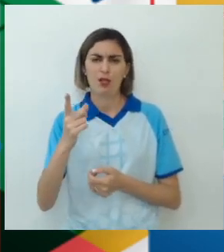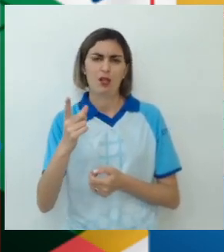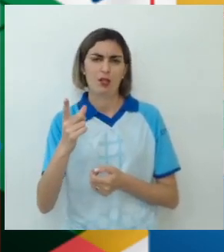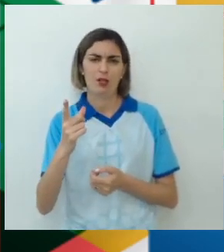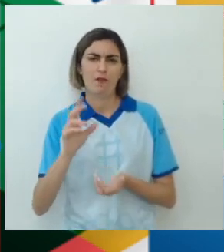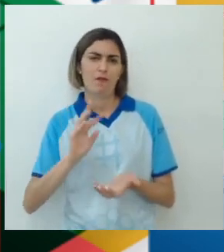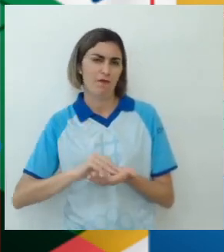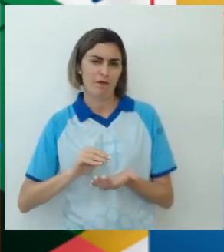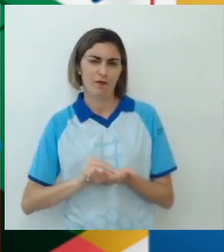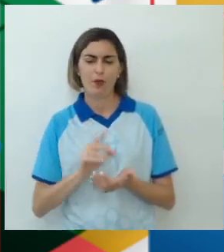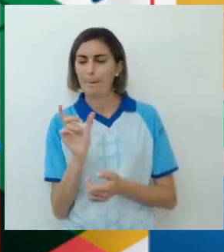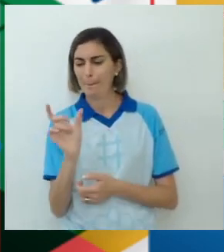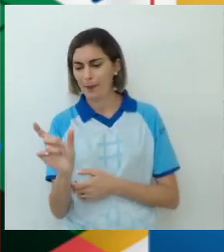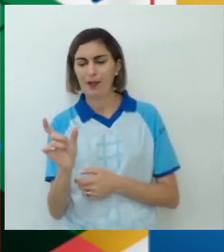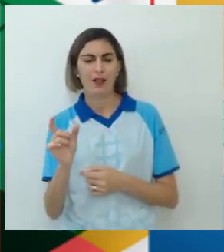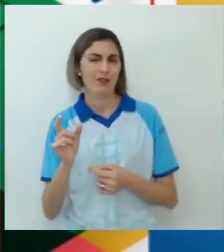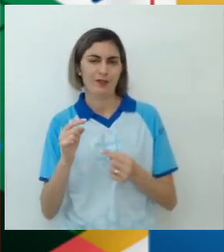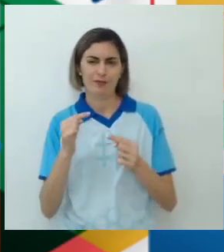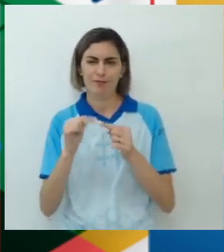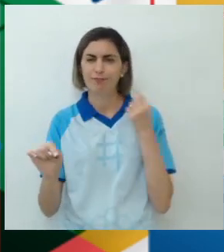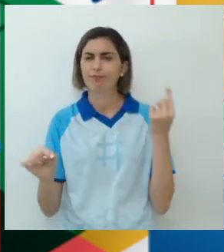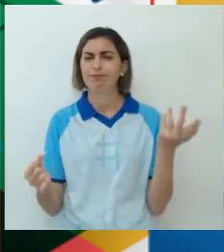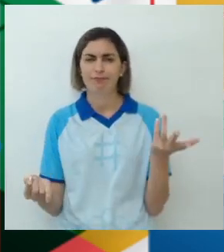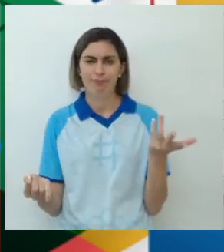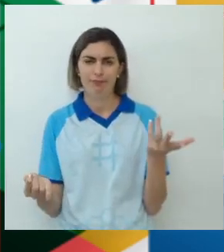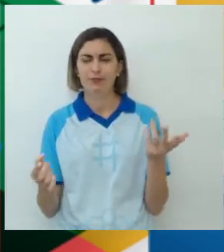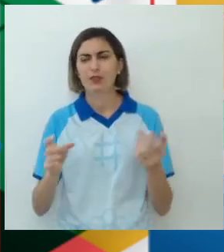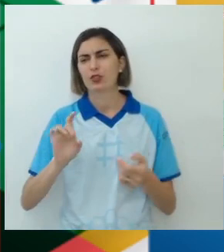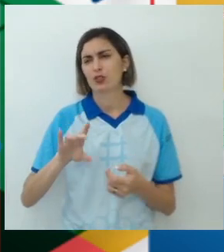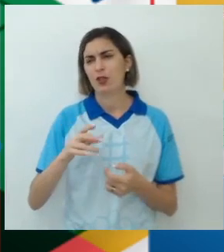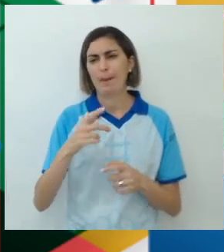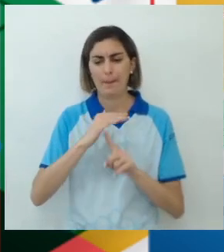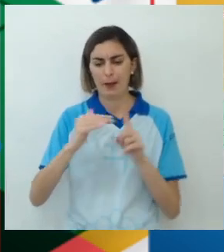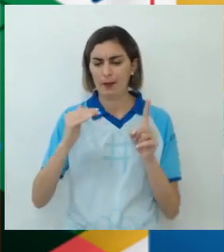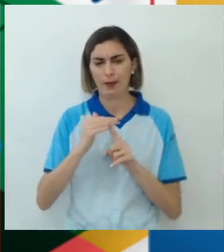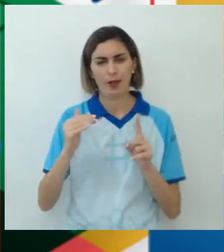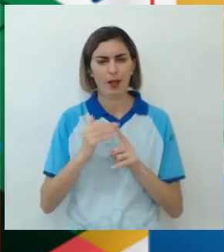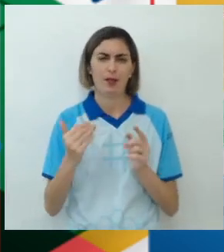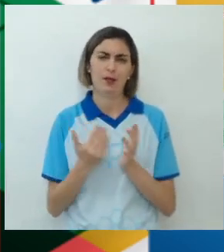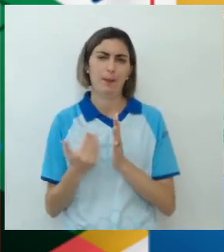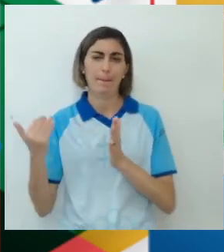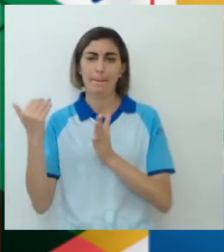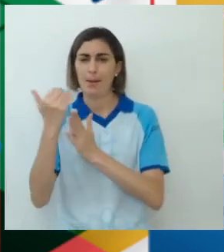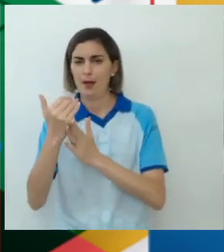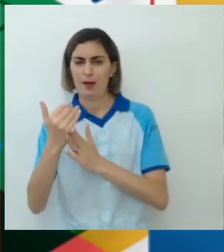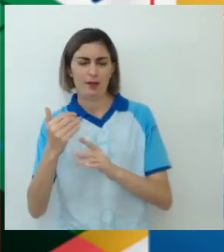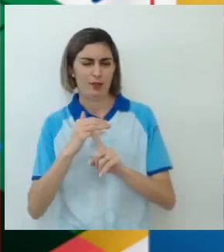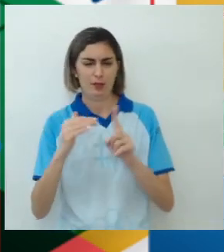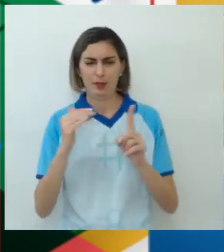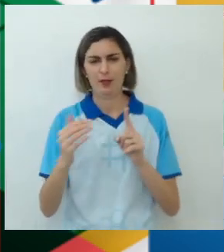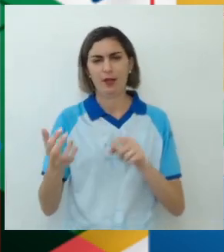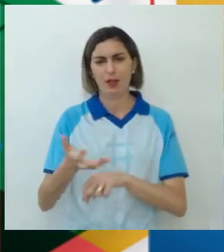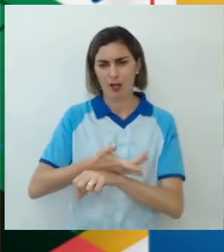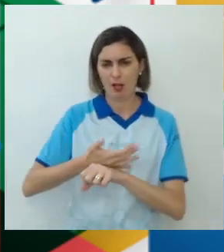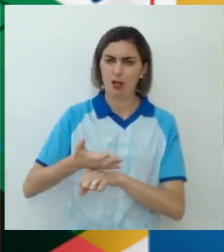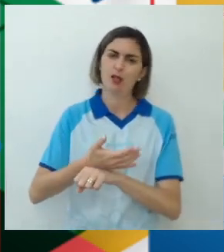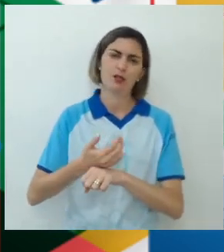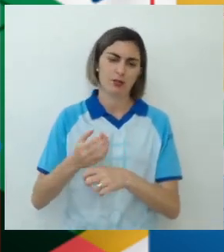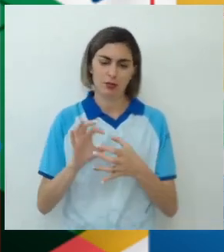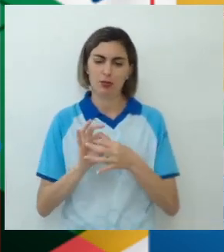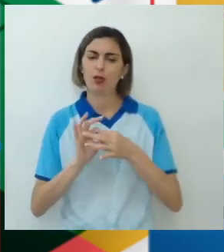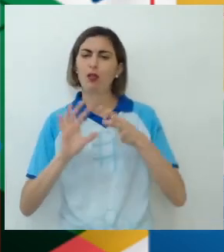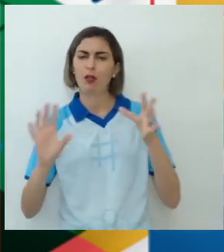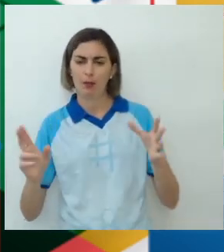infeliz, tá? A gente deveria dizer assim, ó, pelo menos metade ou mais da metade dos ácidos vão liberar